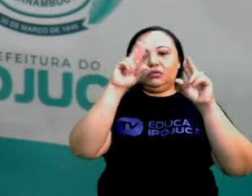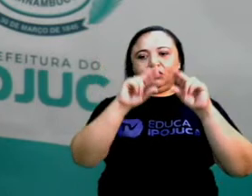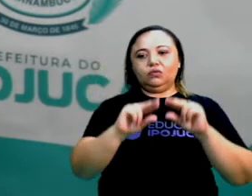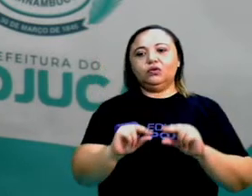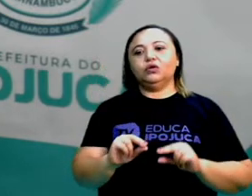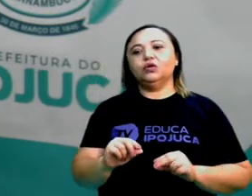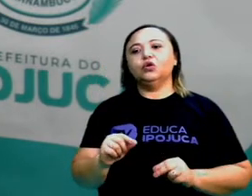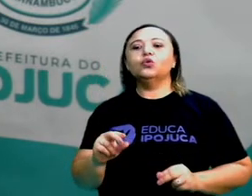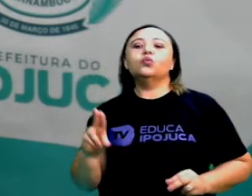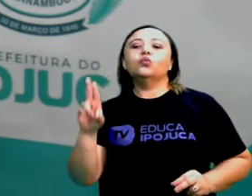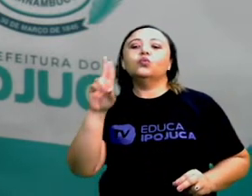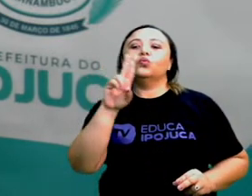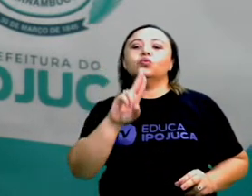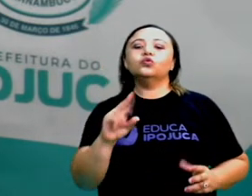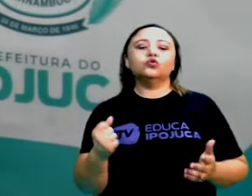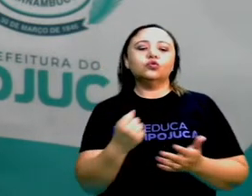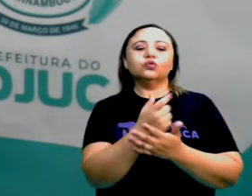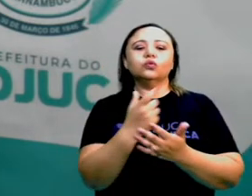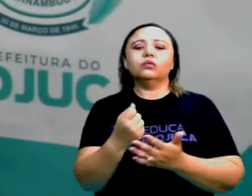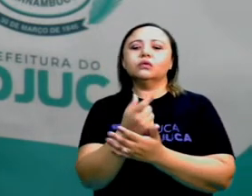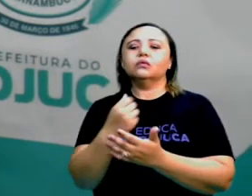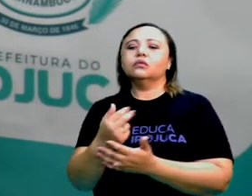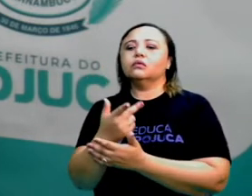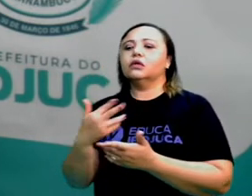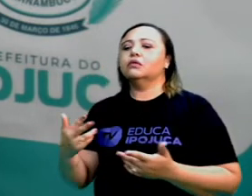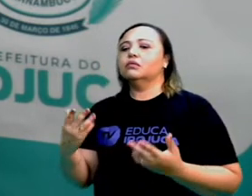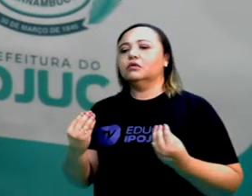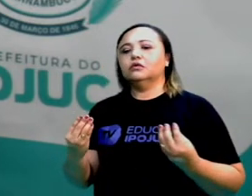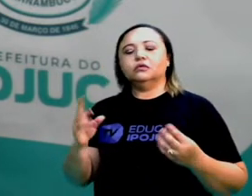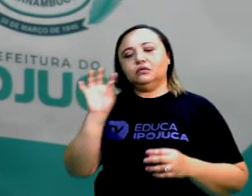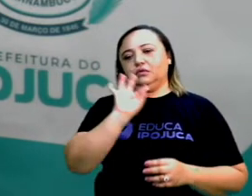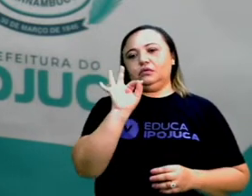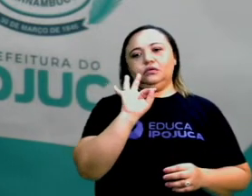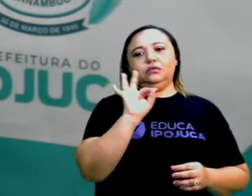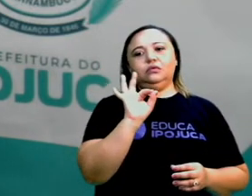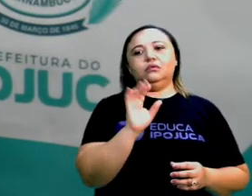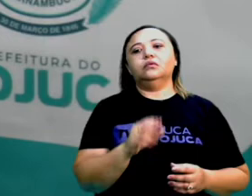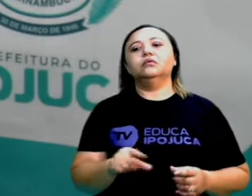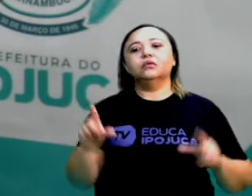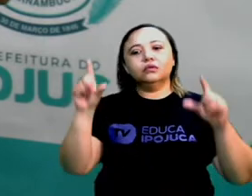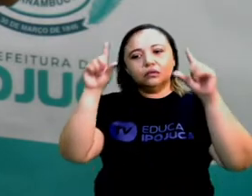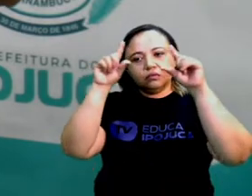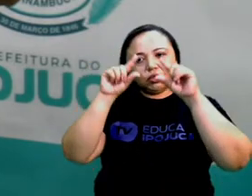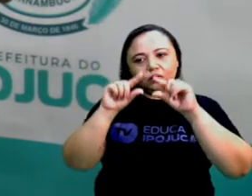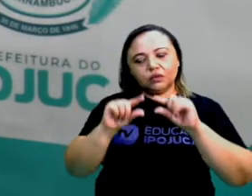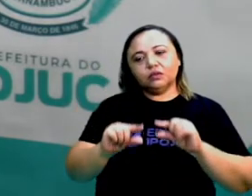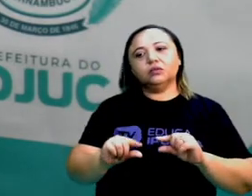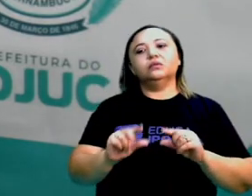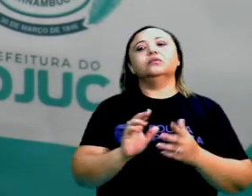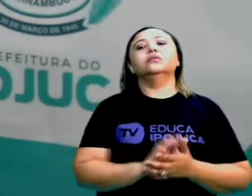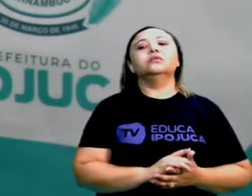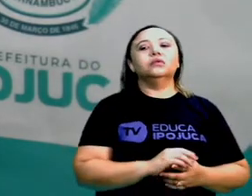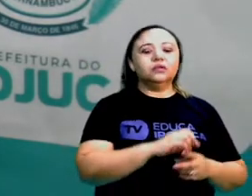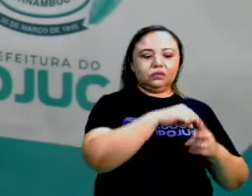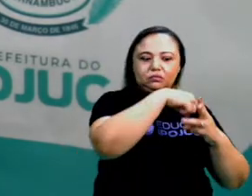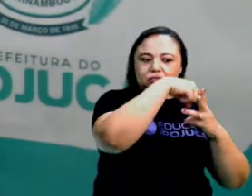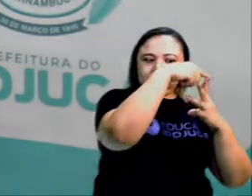consumo. Não comprar muito daquele mesmo produto. Então, eu estou reduzindo. Aqui a gente está vendo,